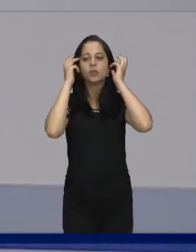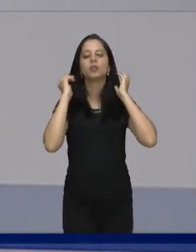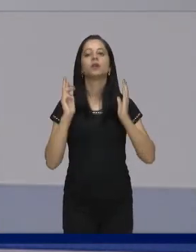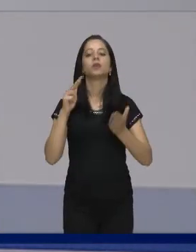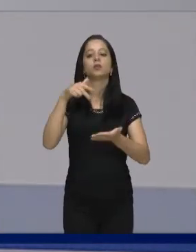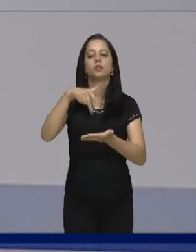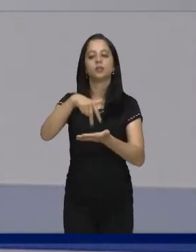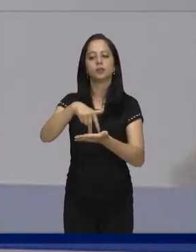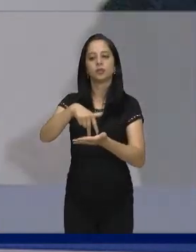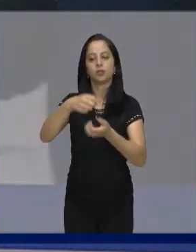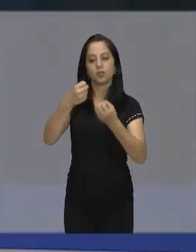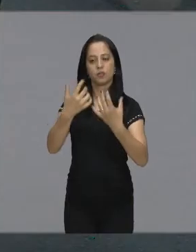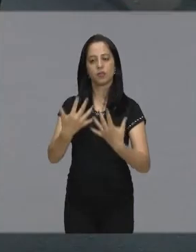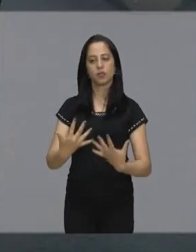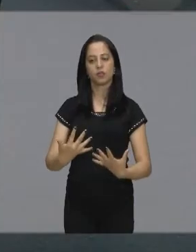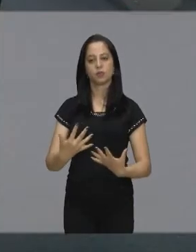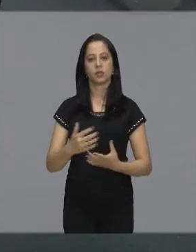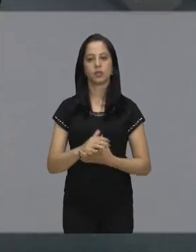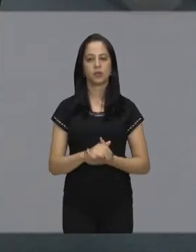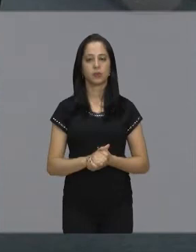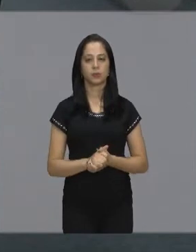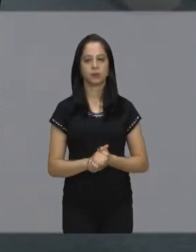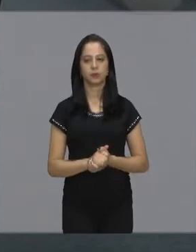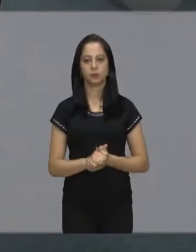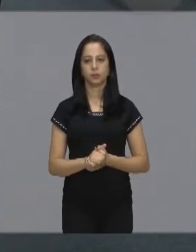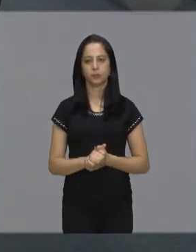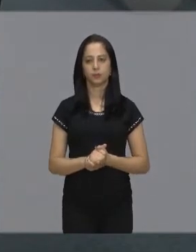para falar no processo.